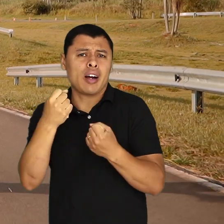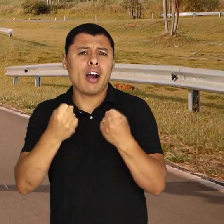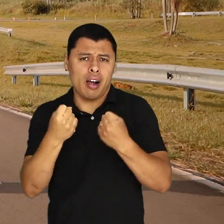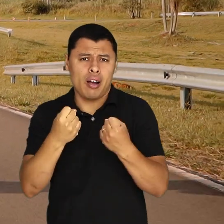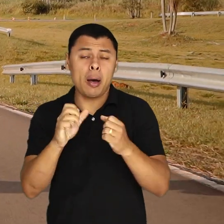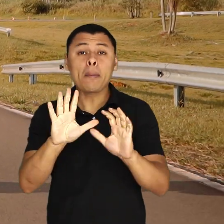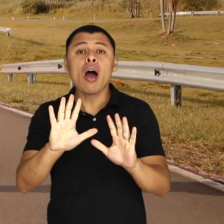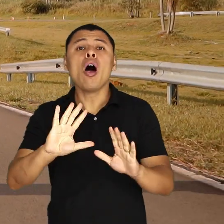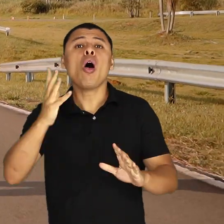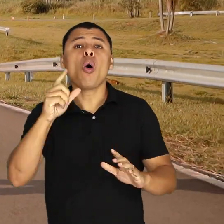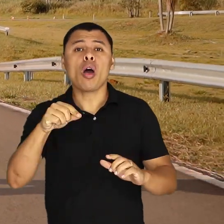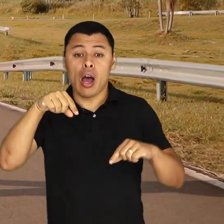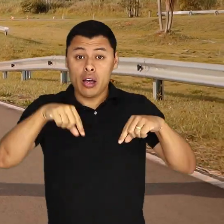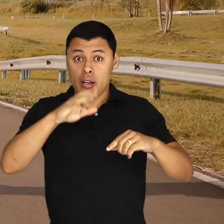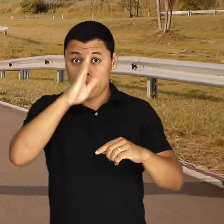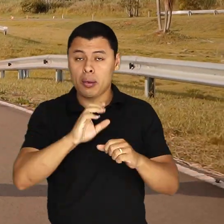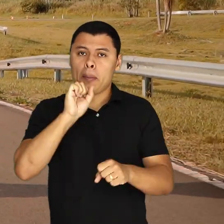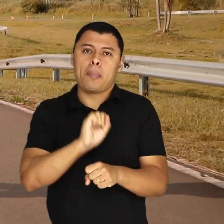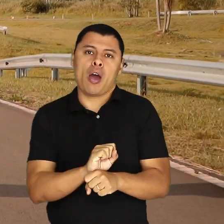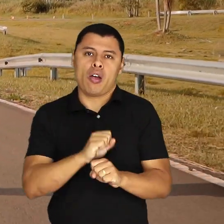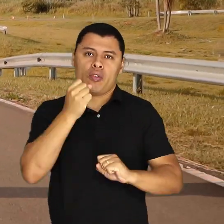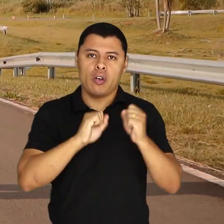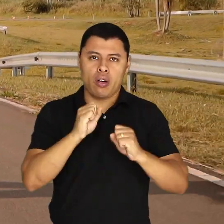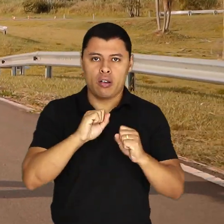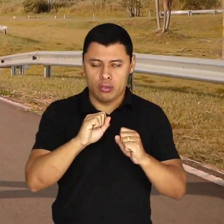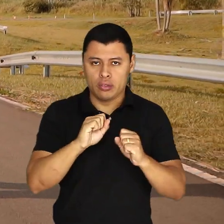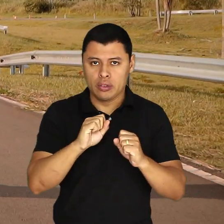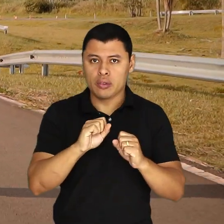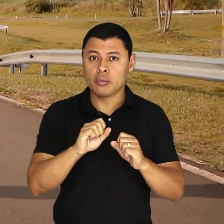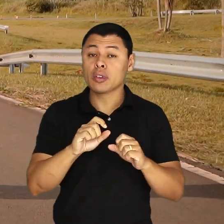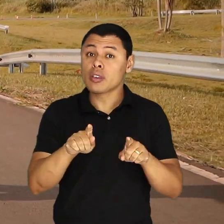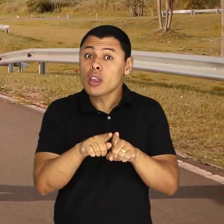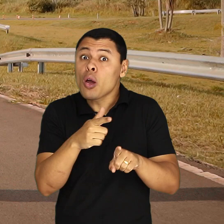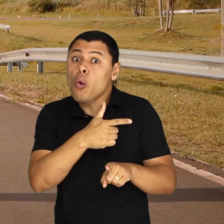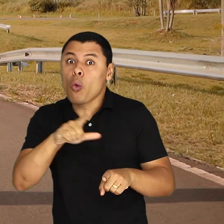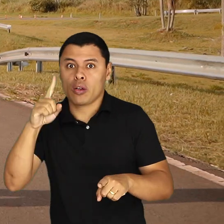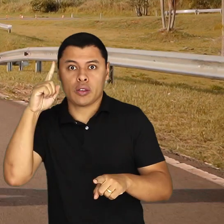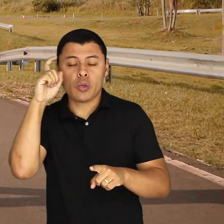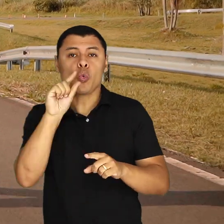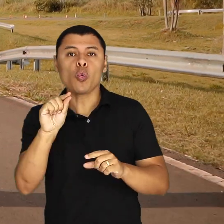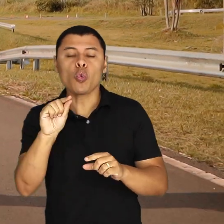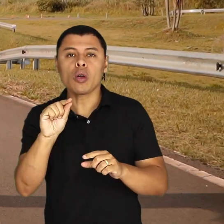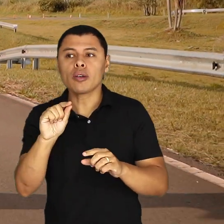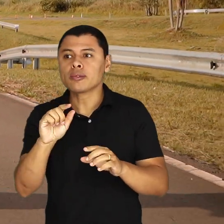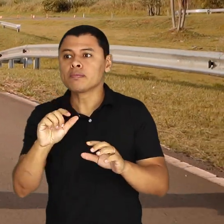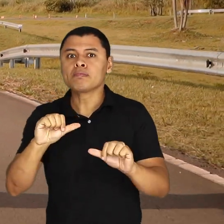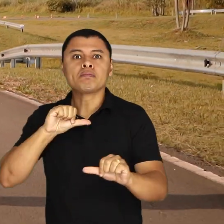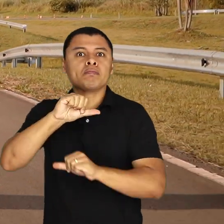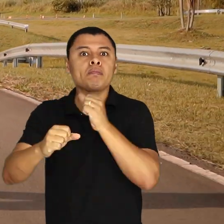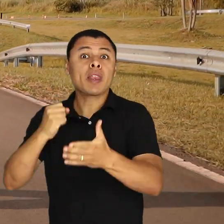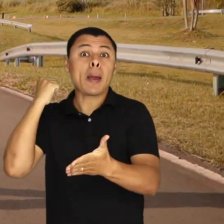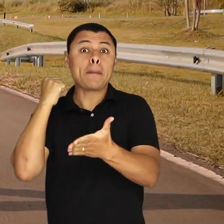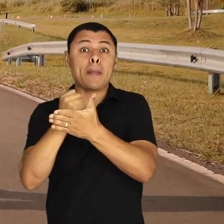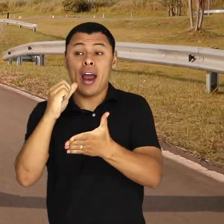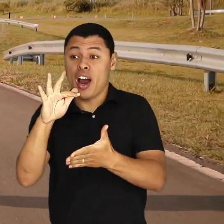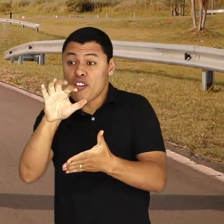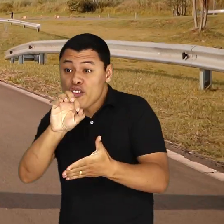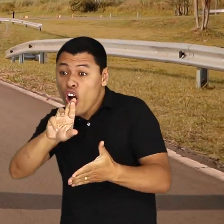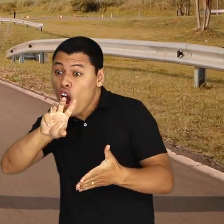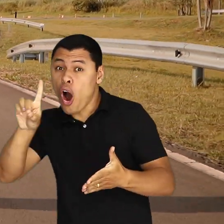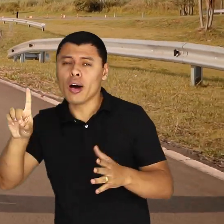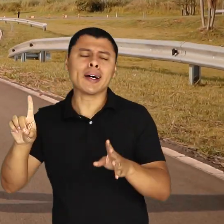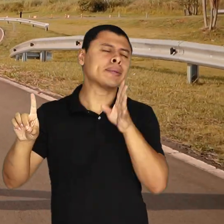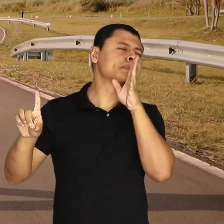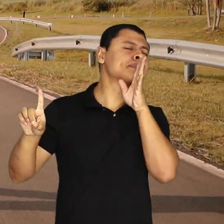de fabricar localmente, mas o grande desafio é outro. É um reposicionamento de marca tão radical que eu não lembro de ter acontecido isso de